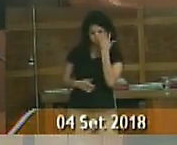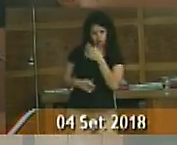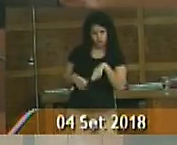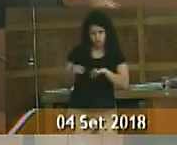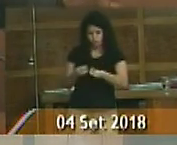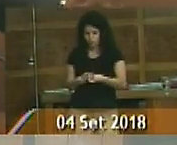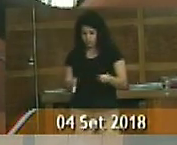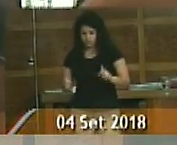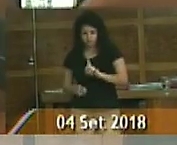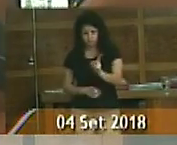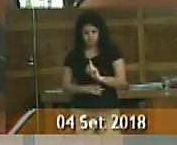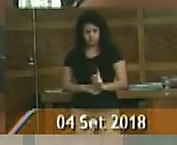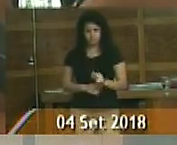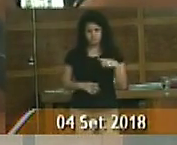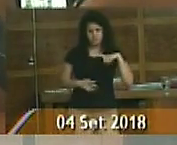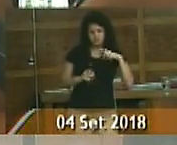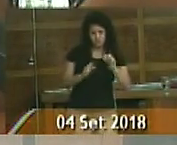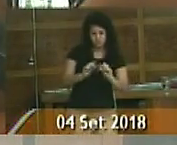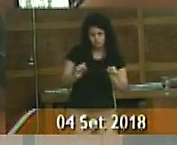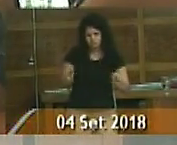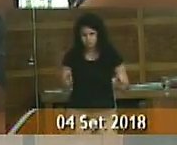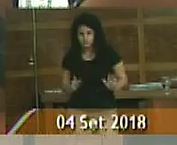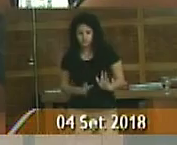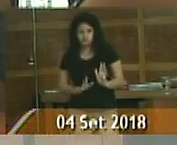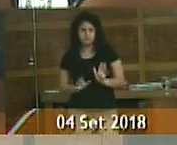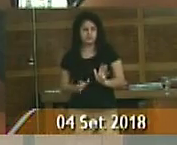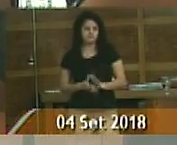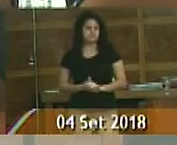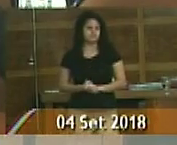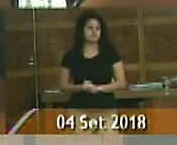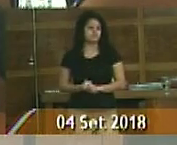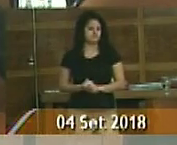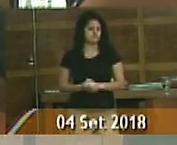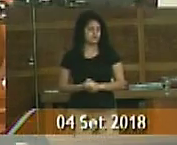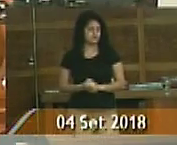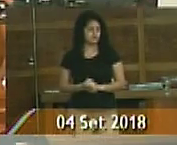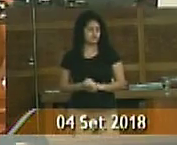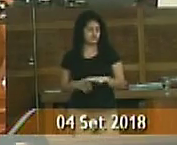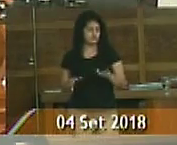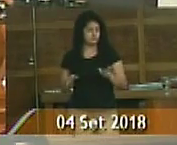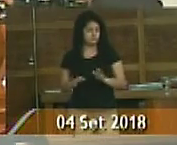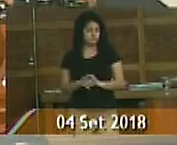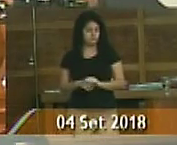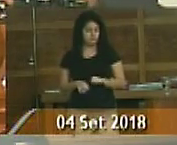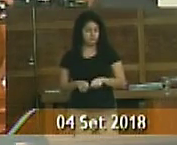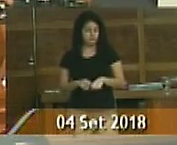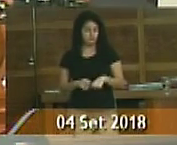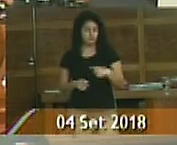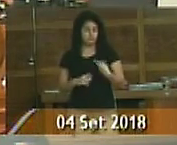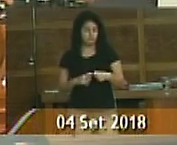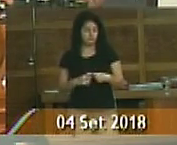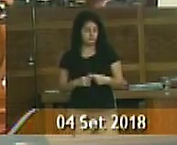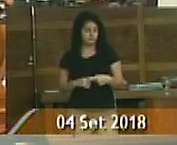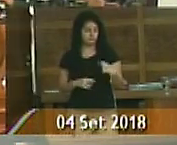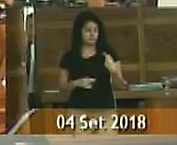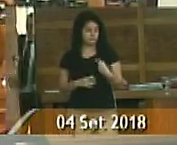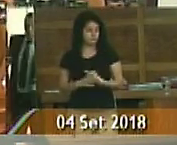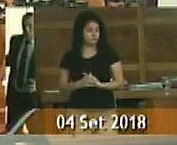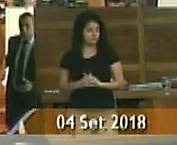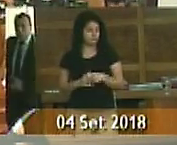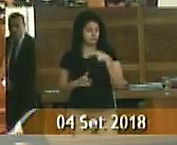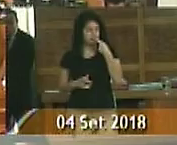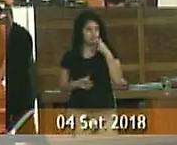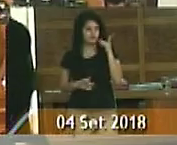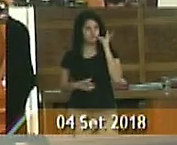alguns pequenos, mas... Vereador Camu, vereadora Tite, por favor, conclui que a gente está... Obrigado, hein, obrigado. No expediente, ok. Com a